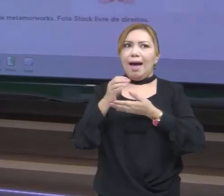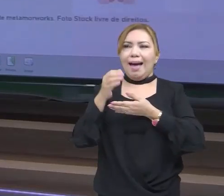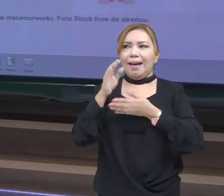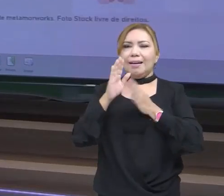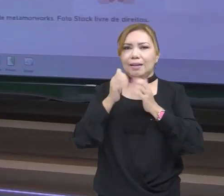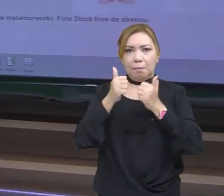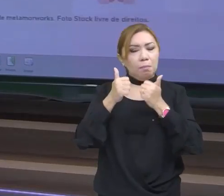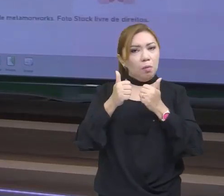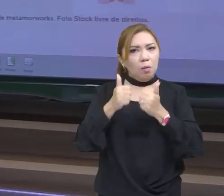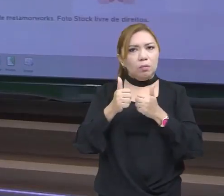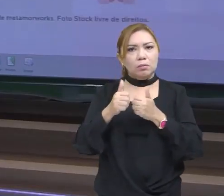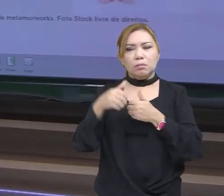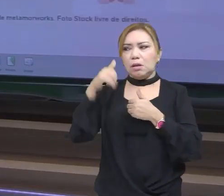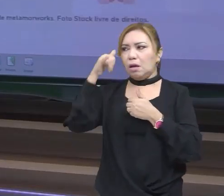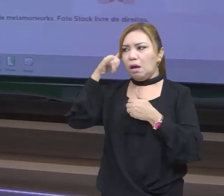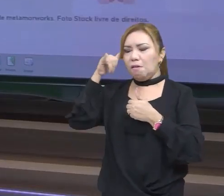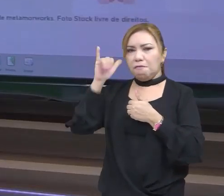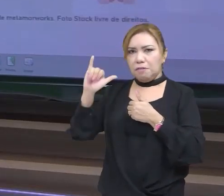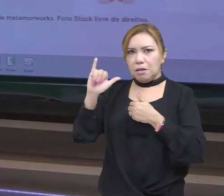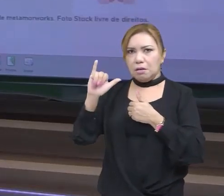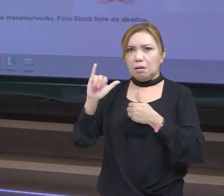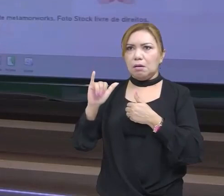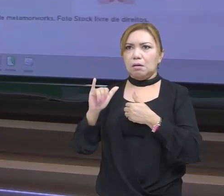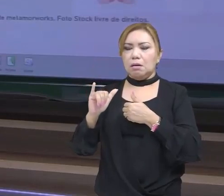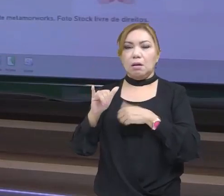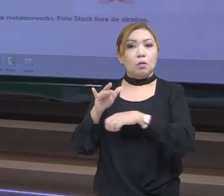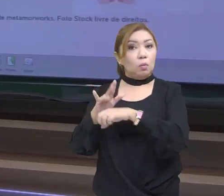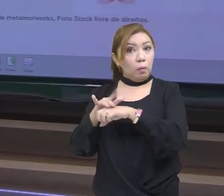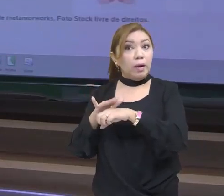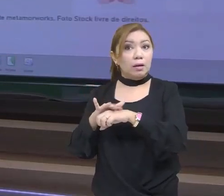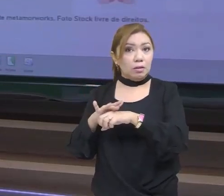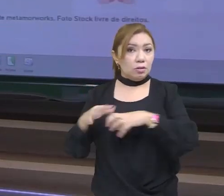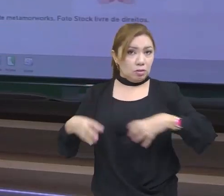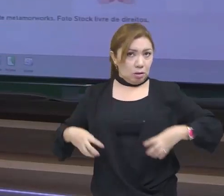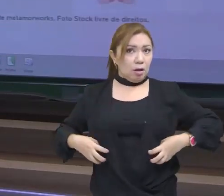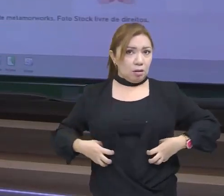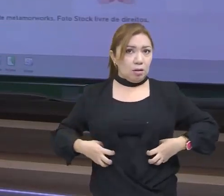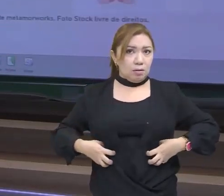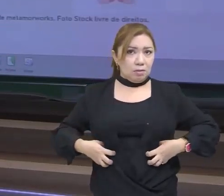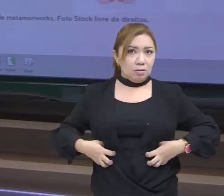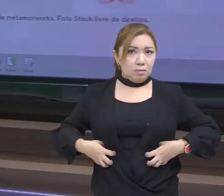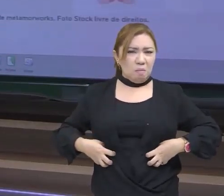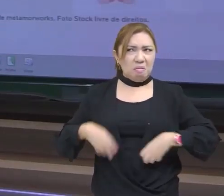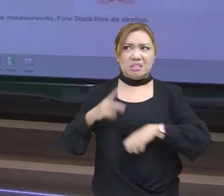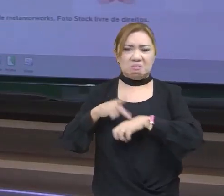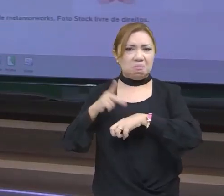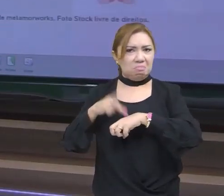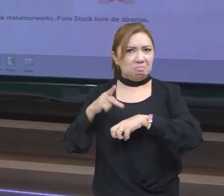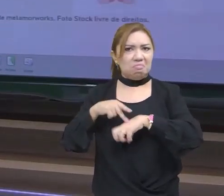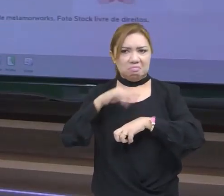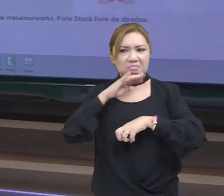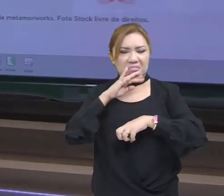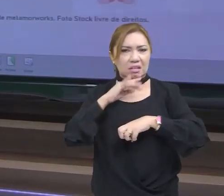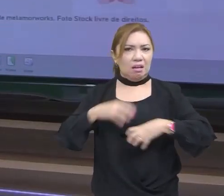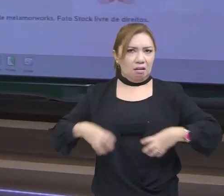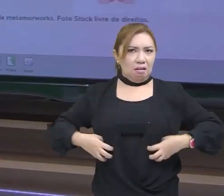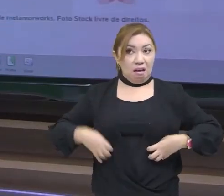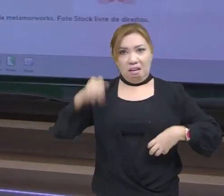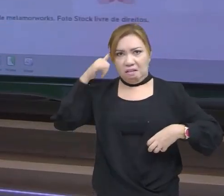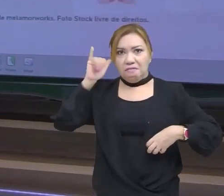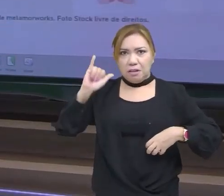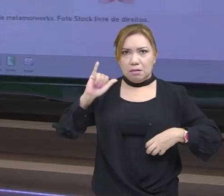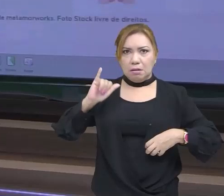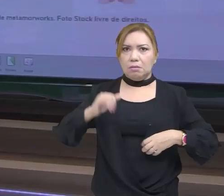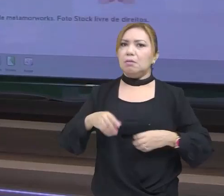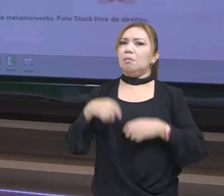ocasionada pela alimentação ruim também pelo não beber água, né? Então, bebam água. Não adianta só ter